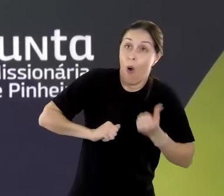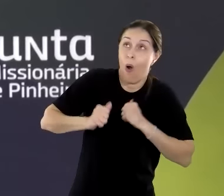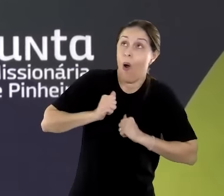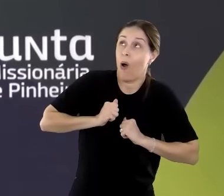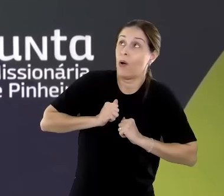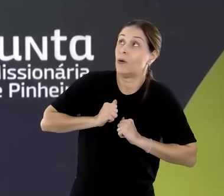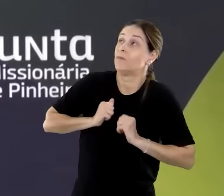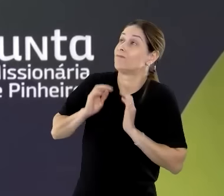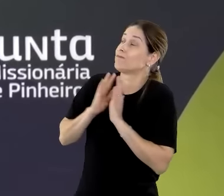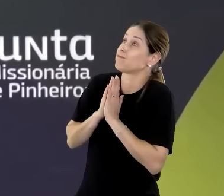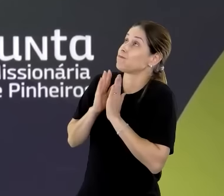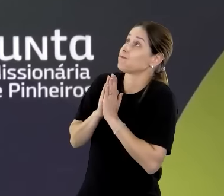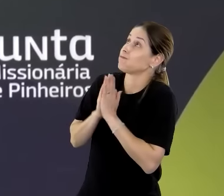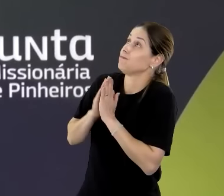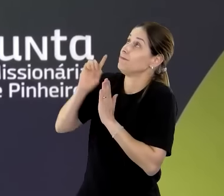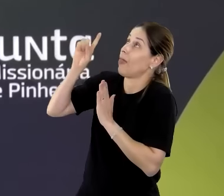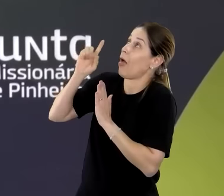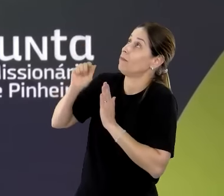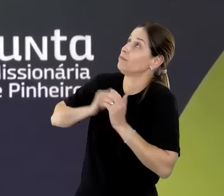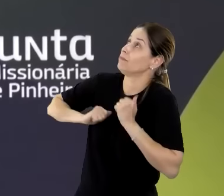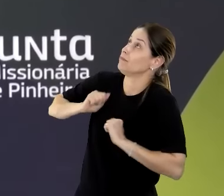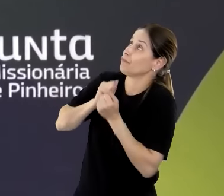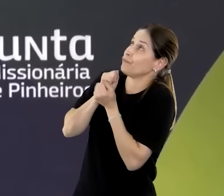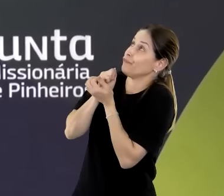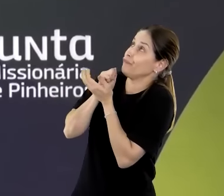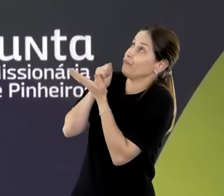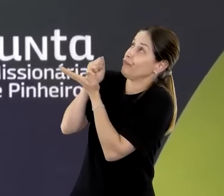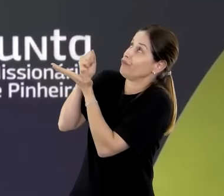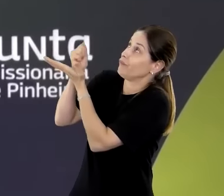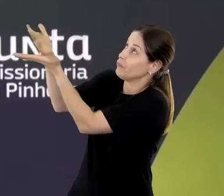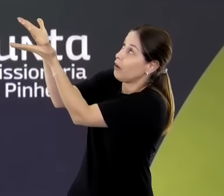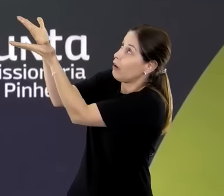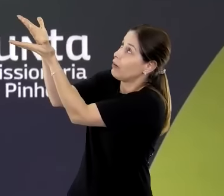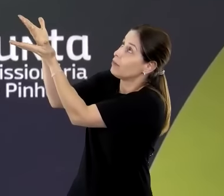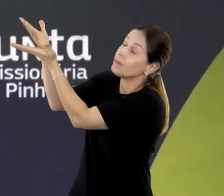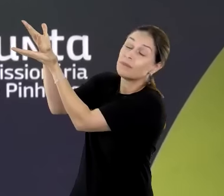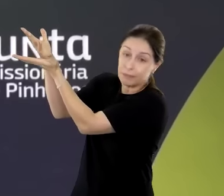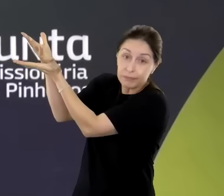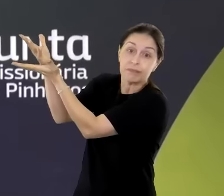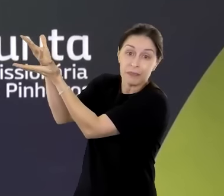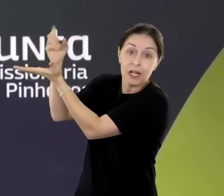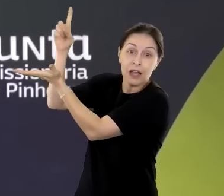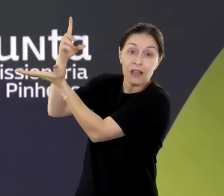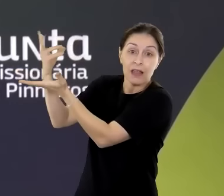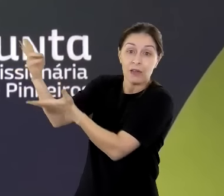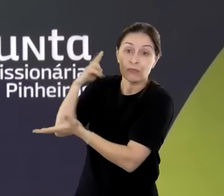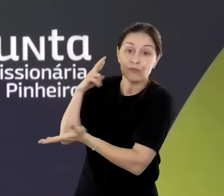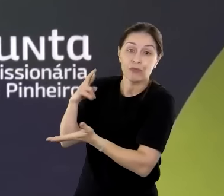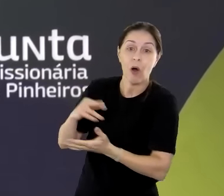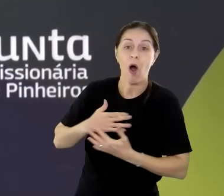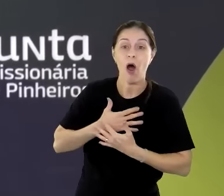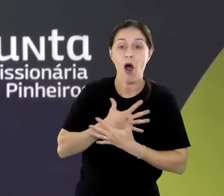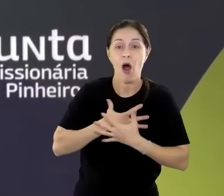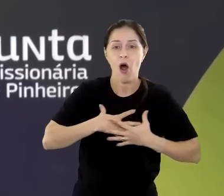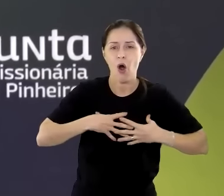lugar, ansiedade não significa estar isento de ganhar a própria vida.